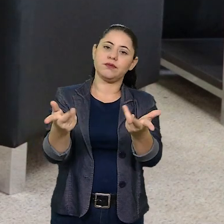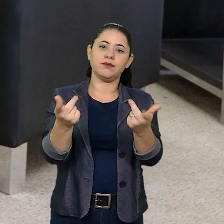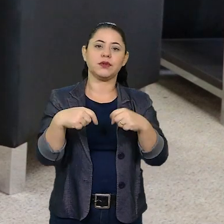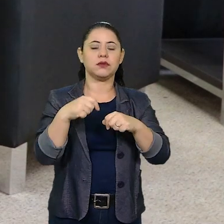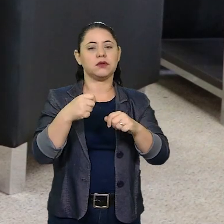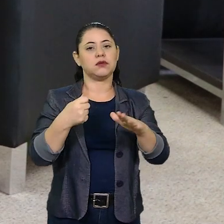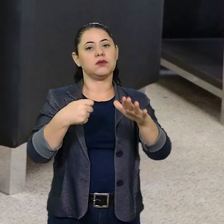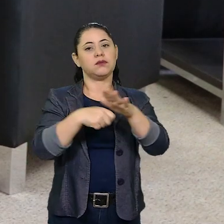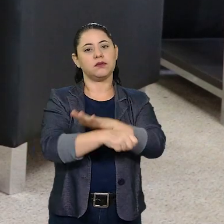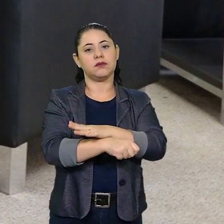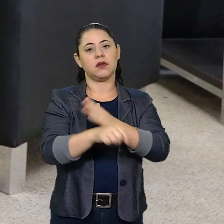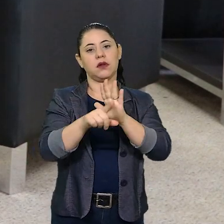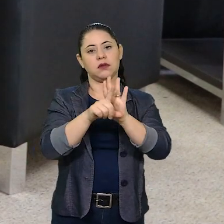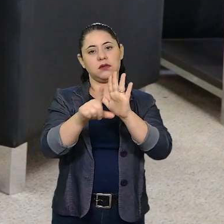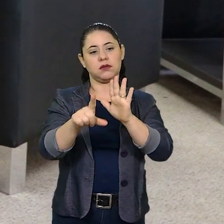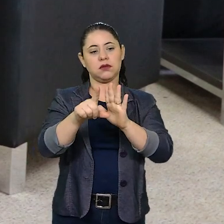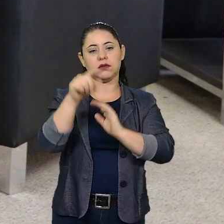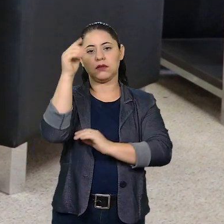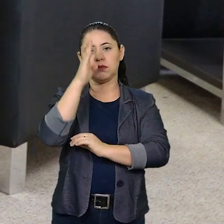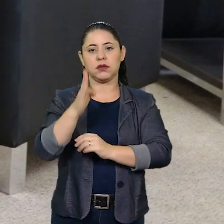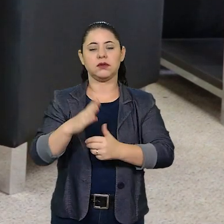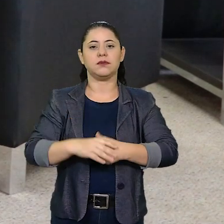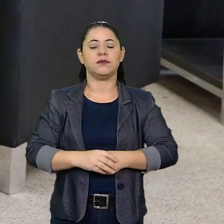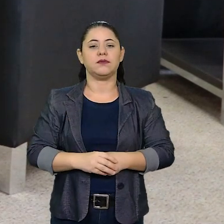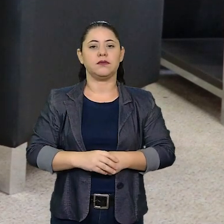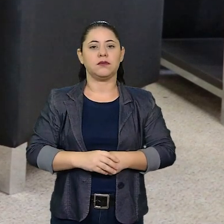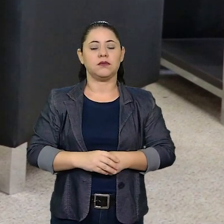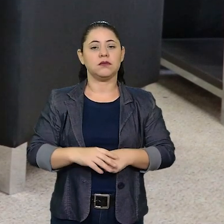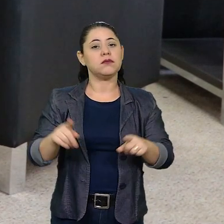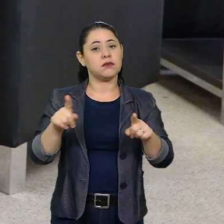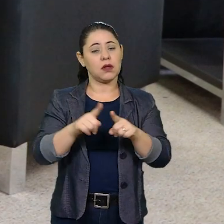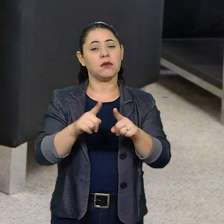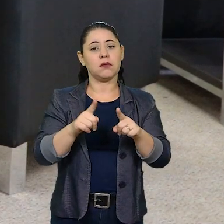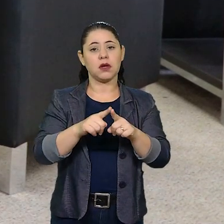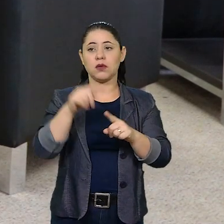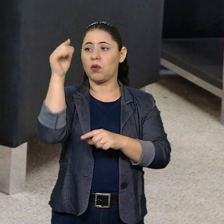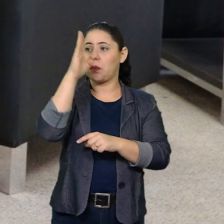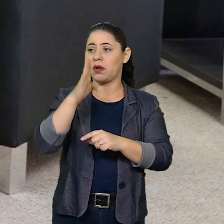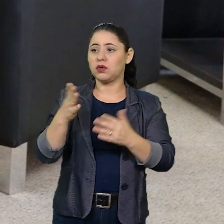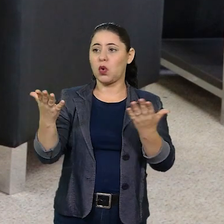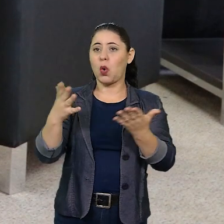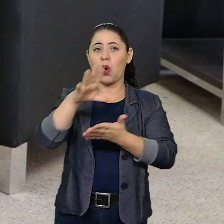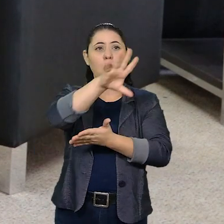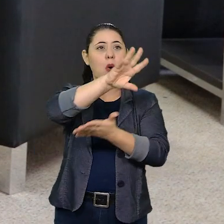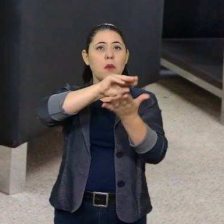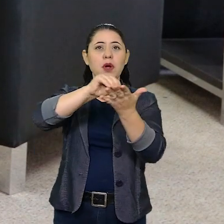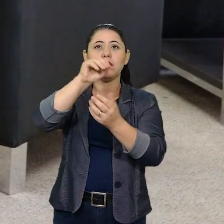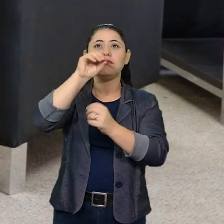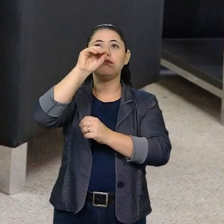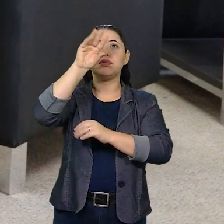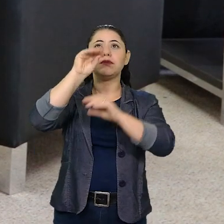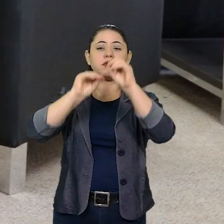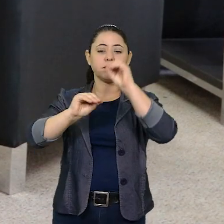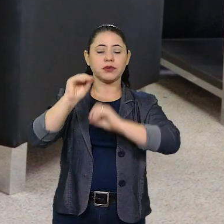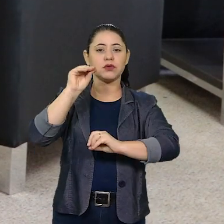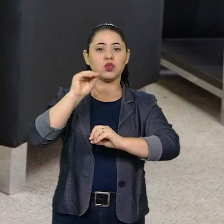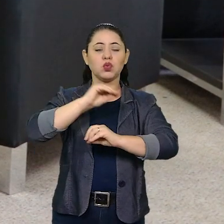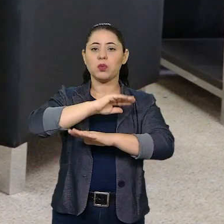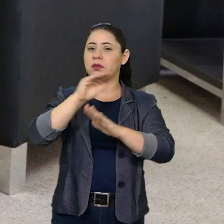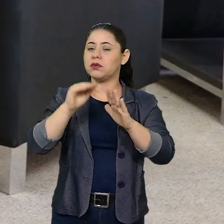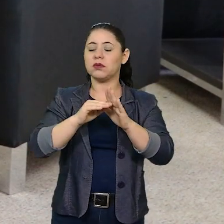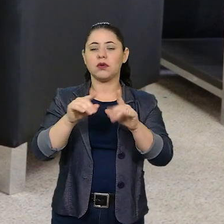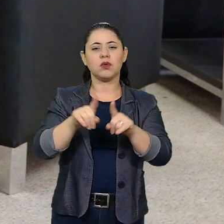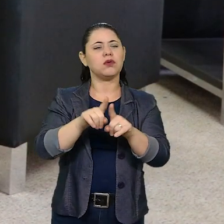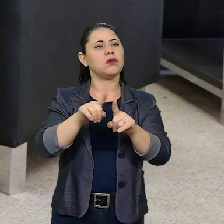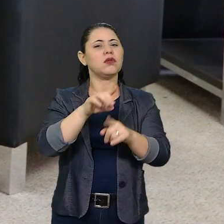ser incorporado na legislação brasileira, e está sendo aplicado em todo o Brasil. Em que consiste